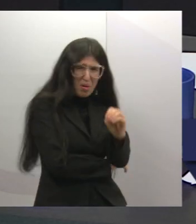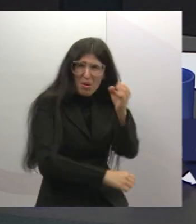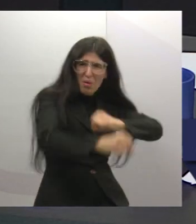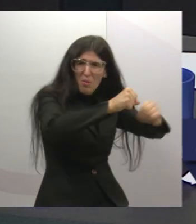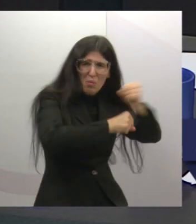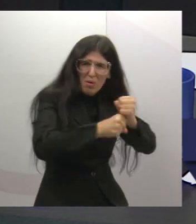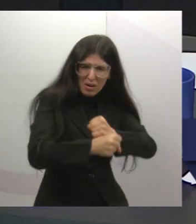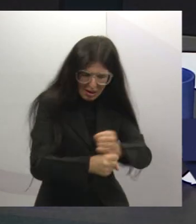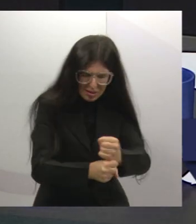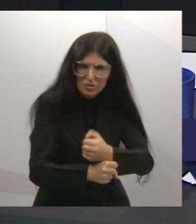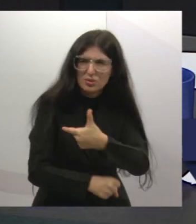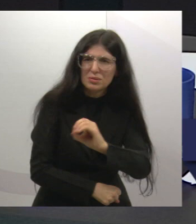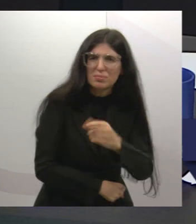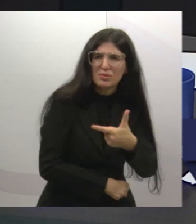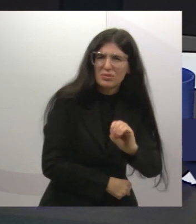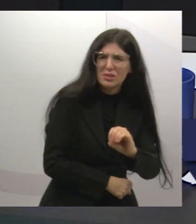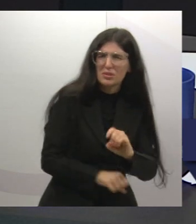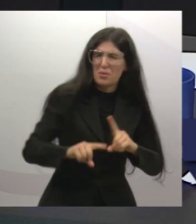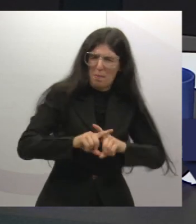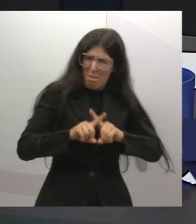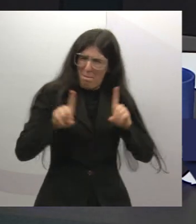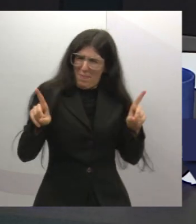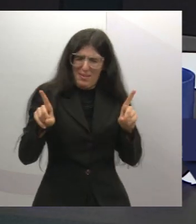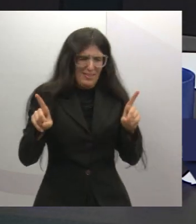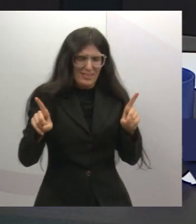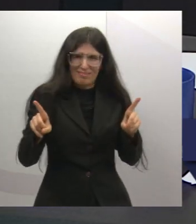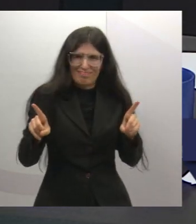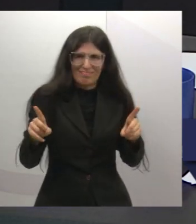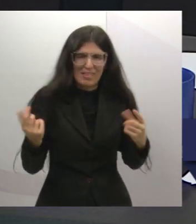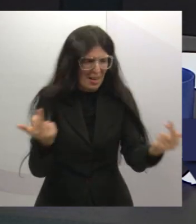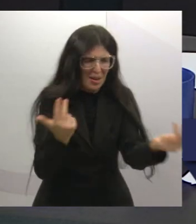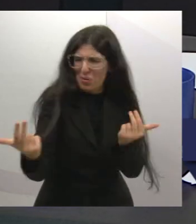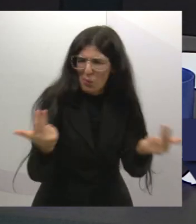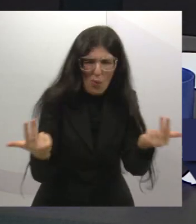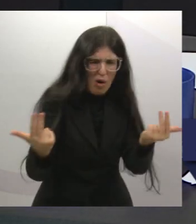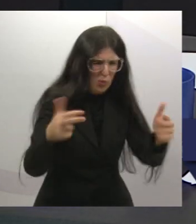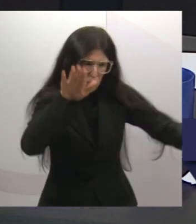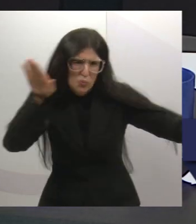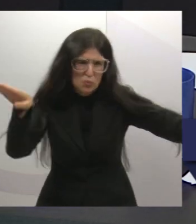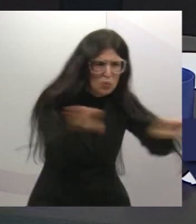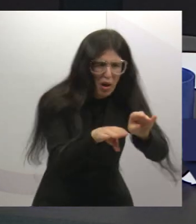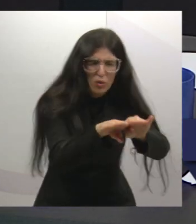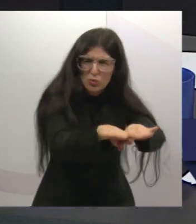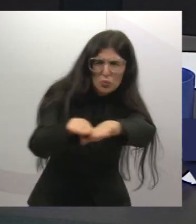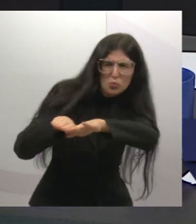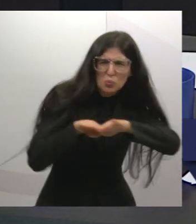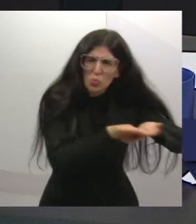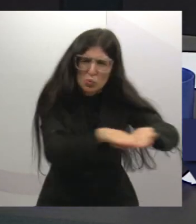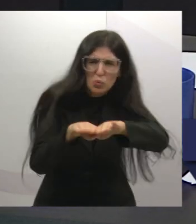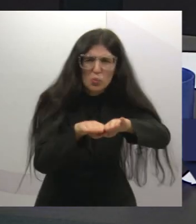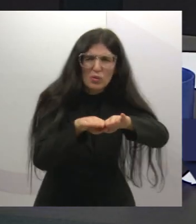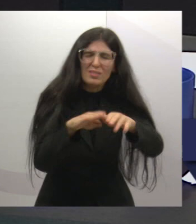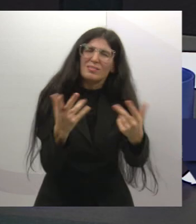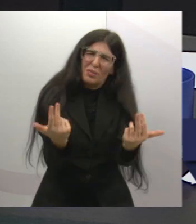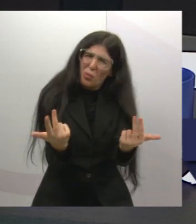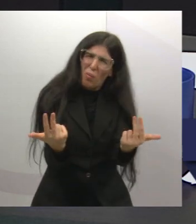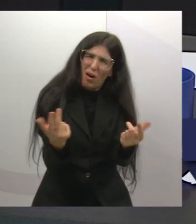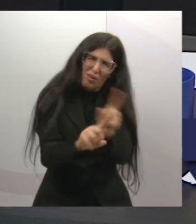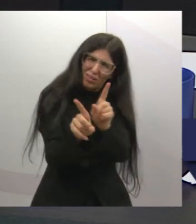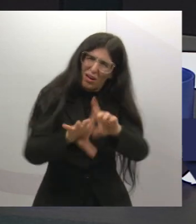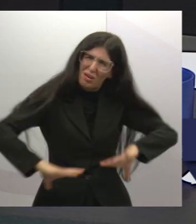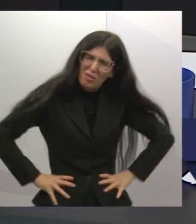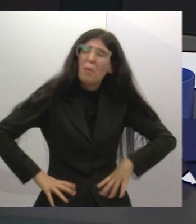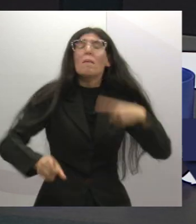2020. Não tem que ser semelhante, concomitante esse orçamento? Por que está dando